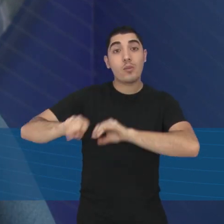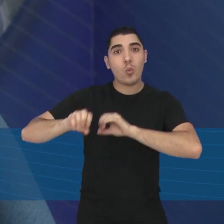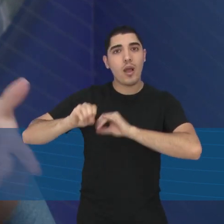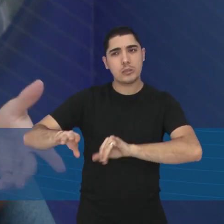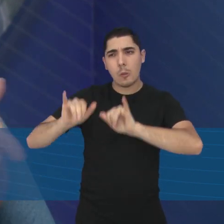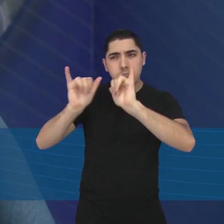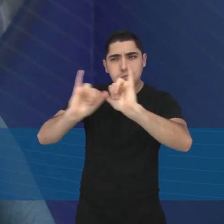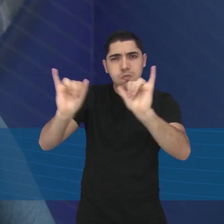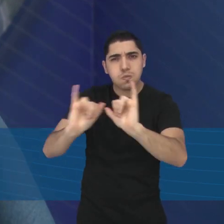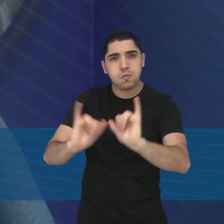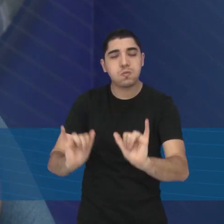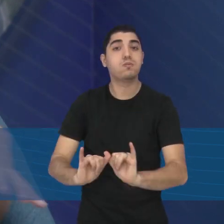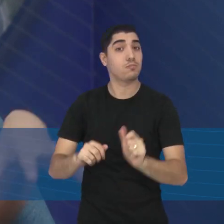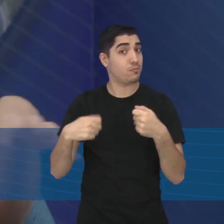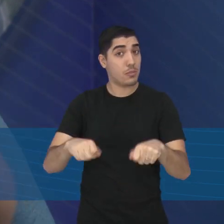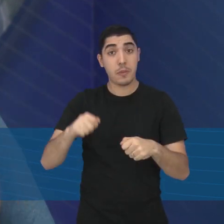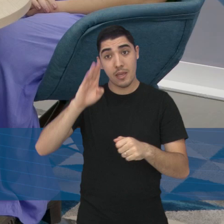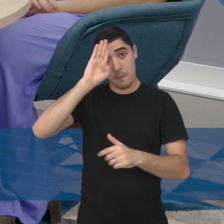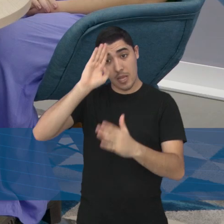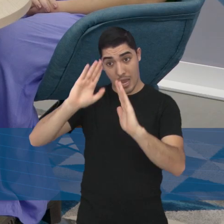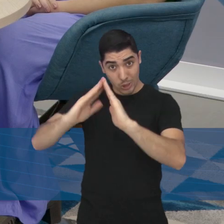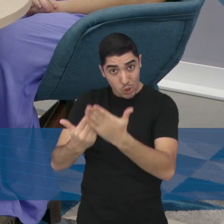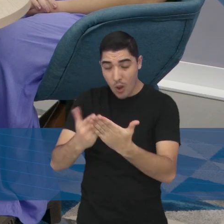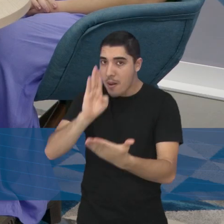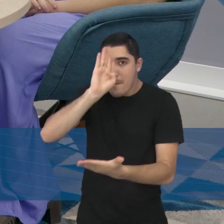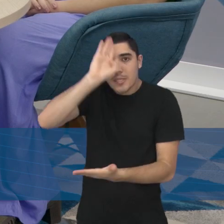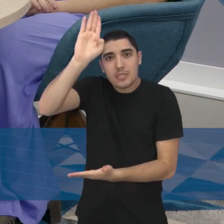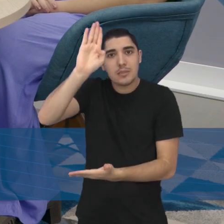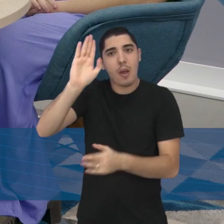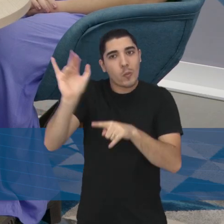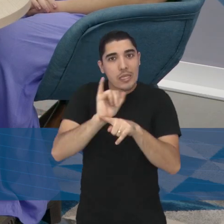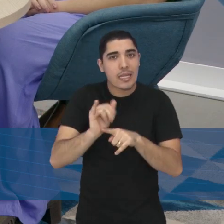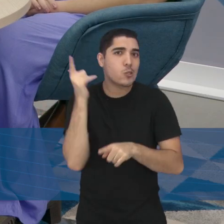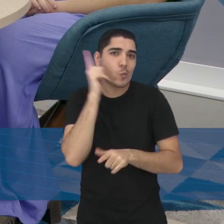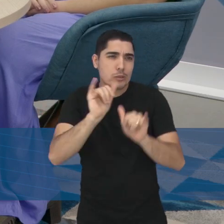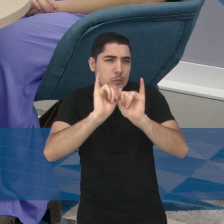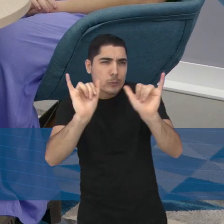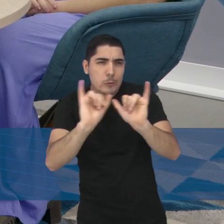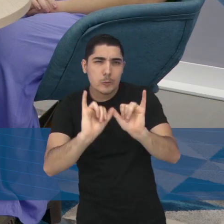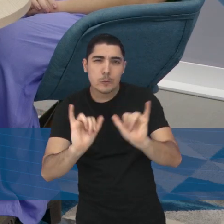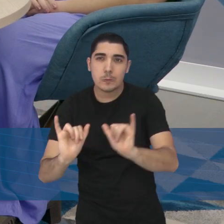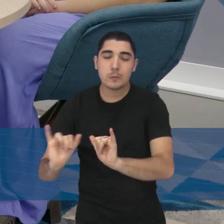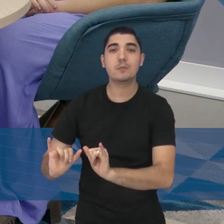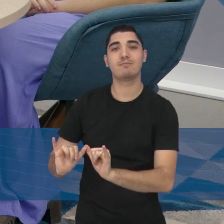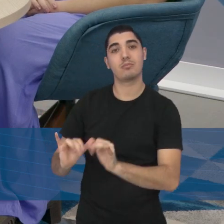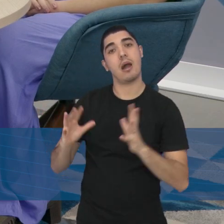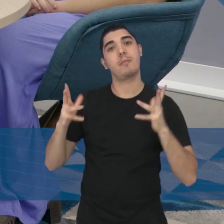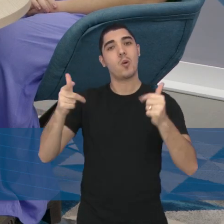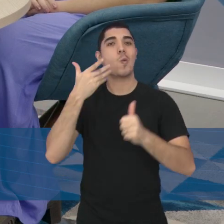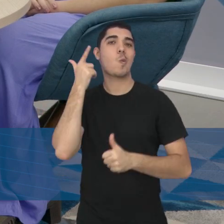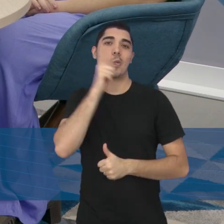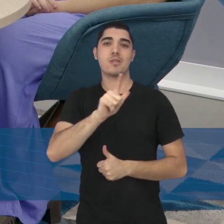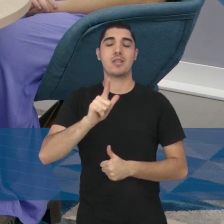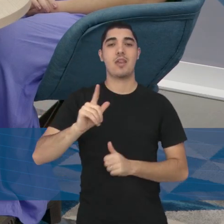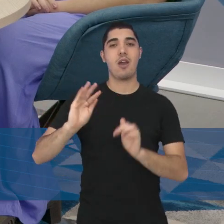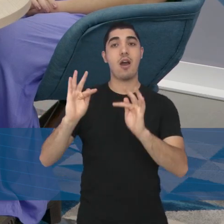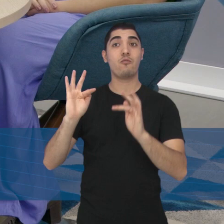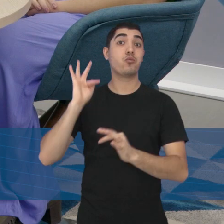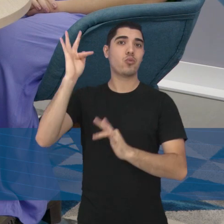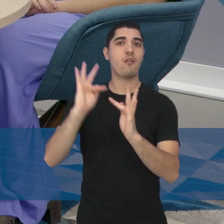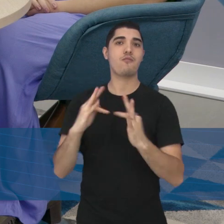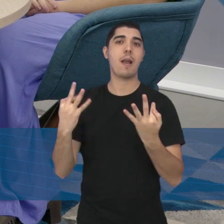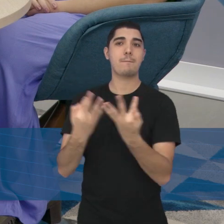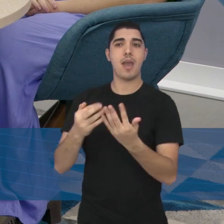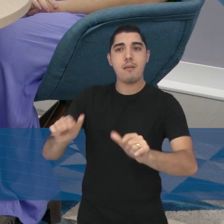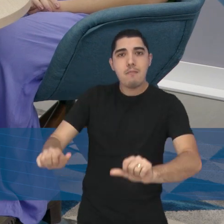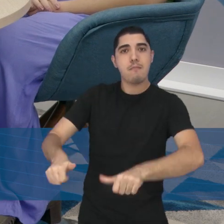A informação é a principal ferramenta também para que a gente consiga desenvolver um planejamento familiar de qualidade. E aí, né, ter